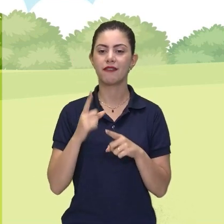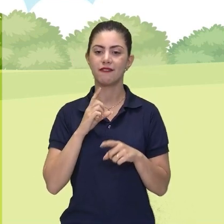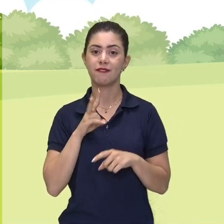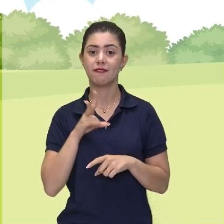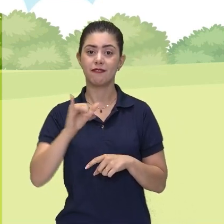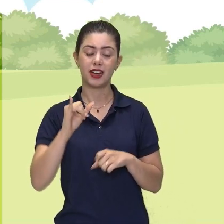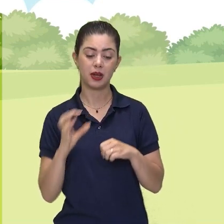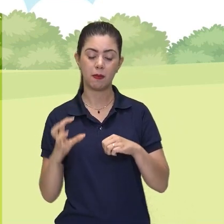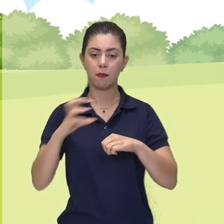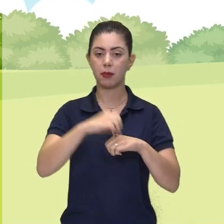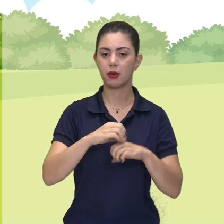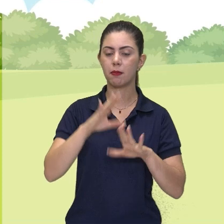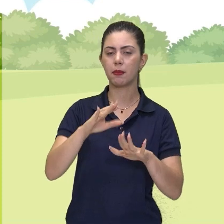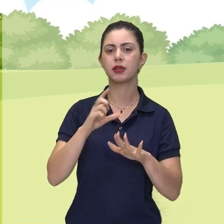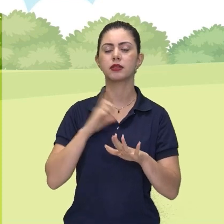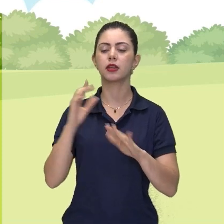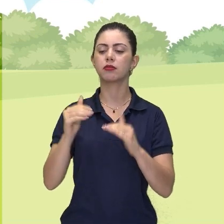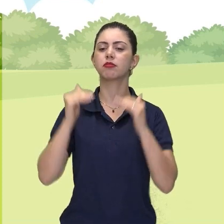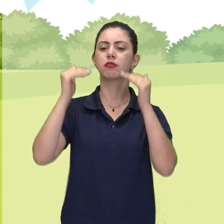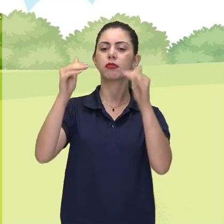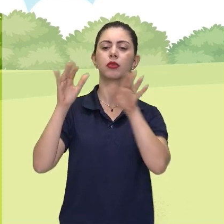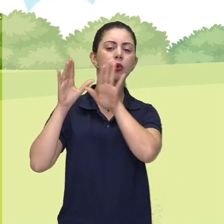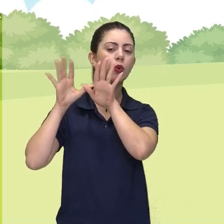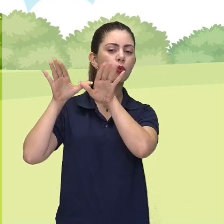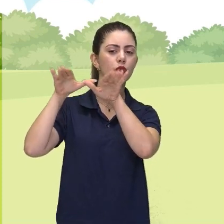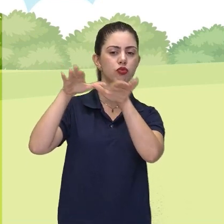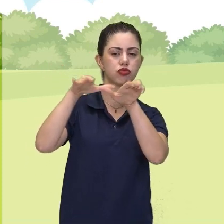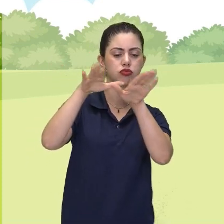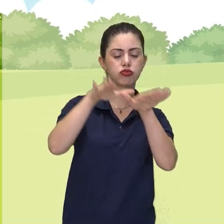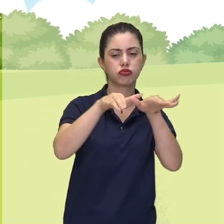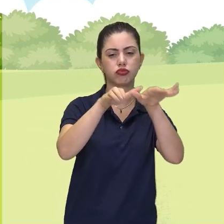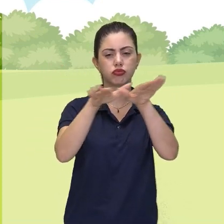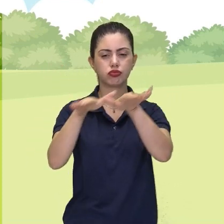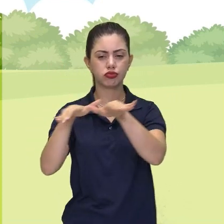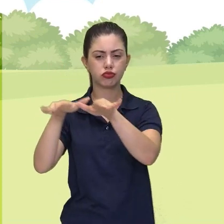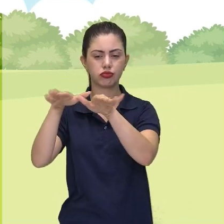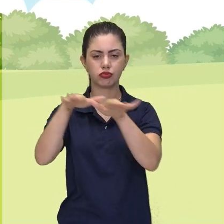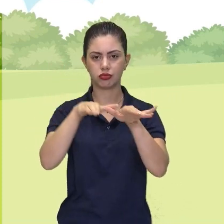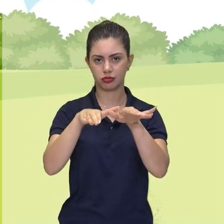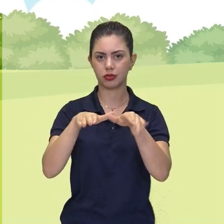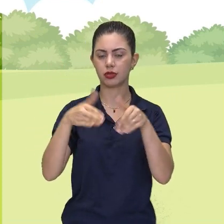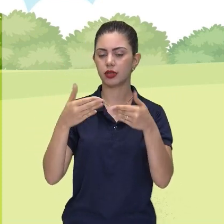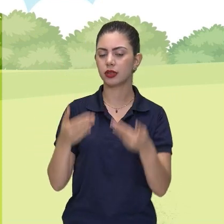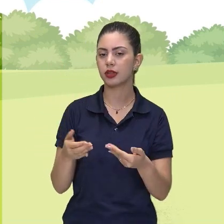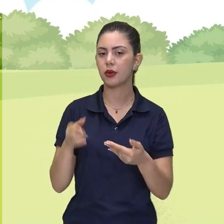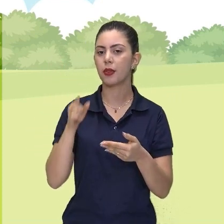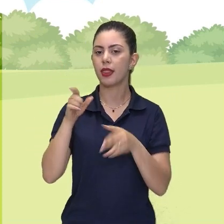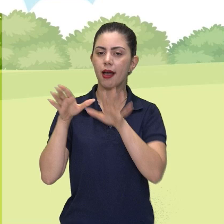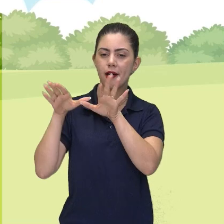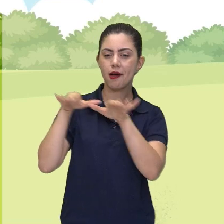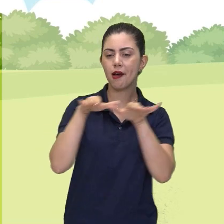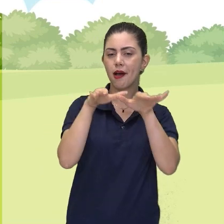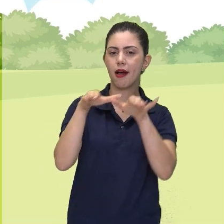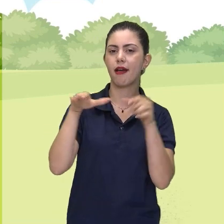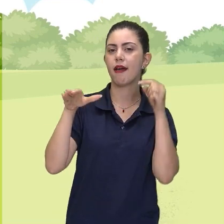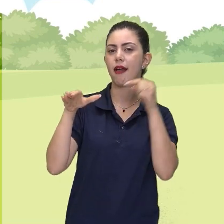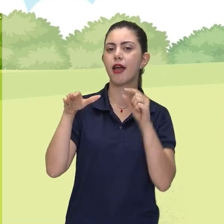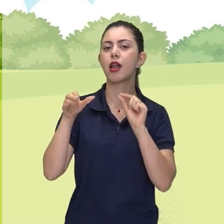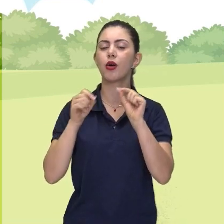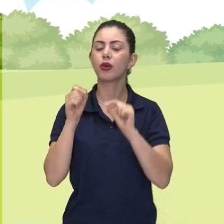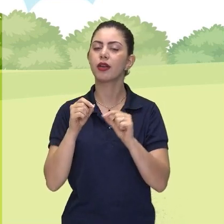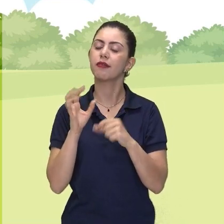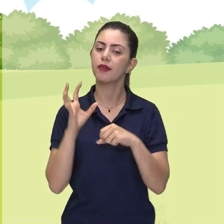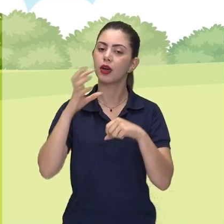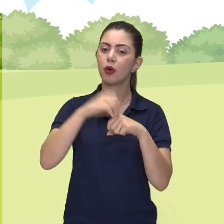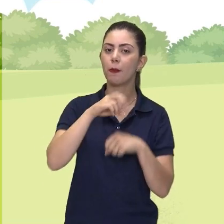alimentar. E logo acima nós observamos as aves, né? A águia ali, por exemplo, que vai se